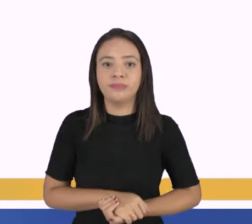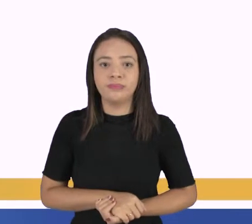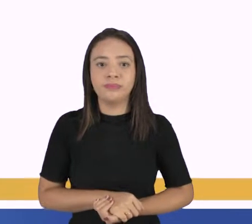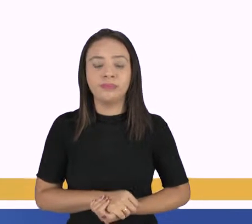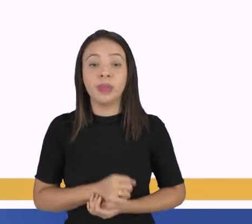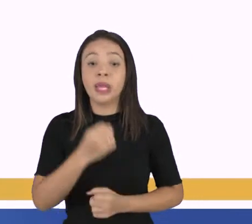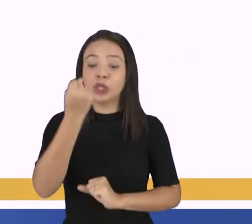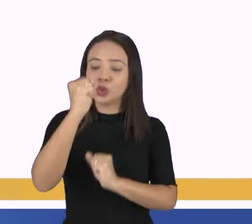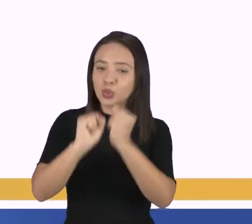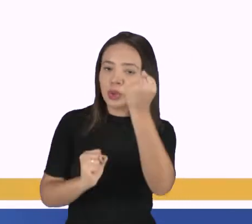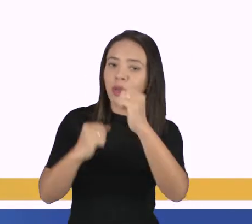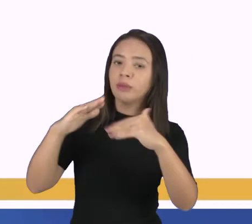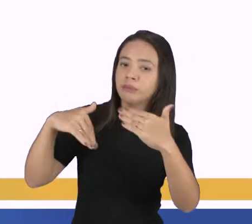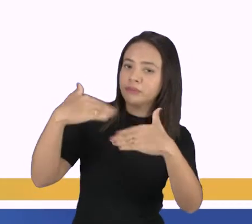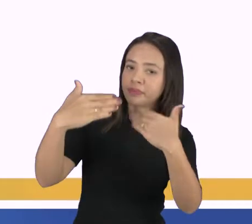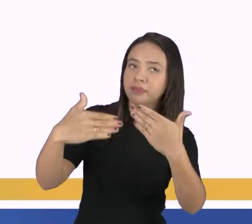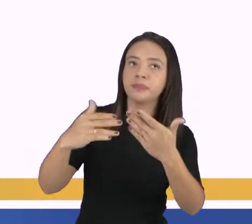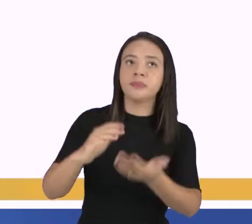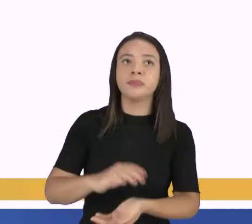Então,